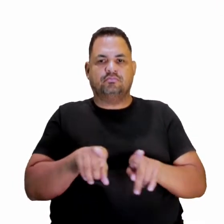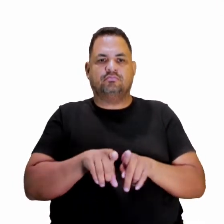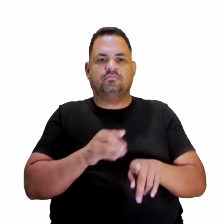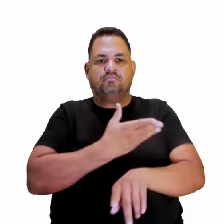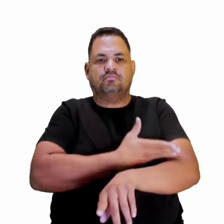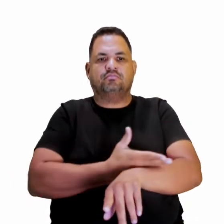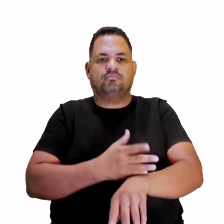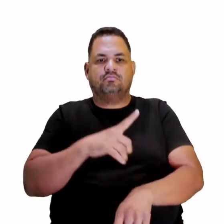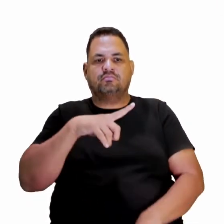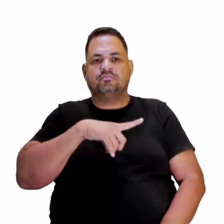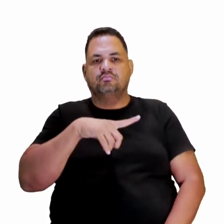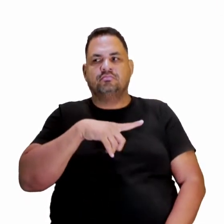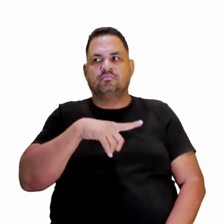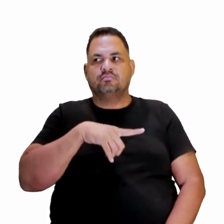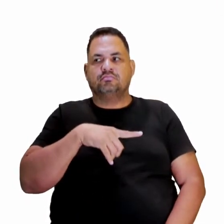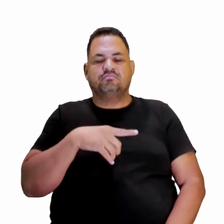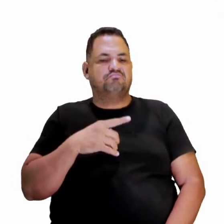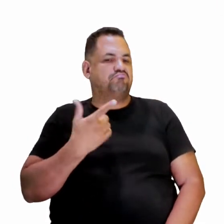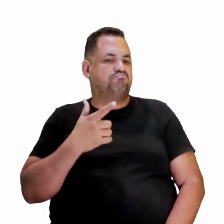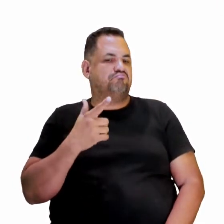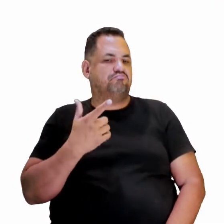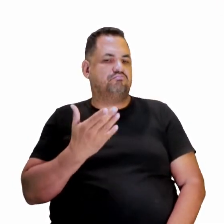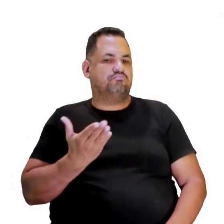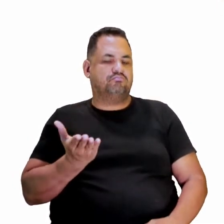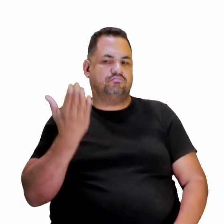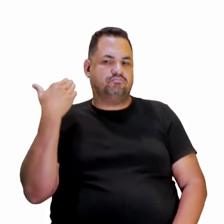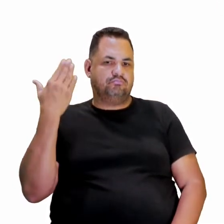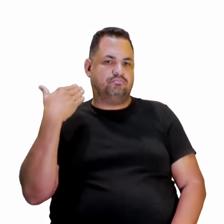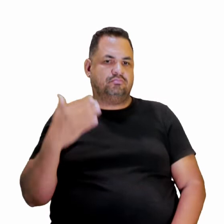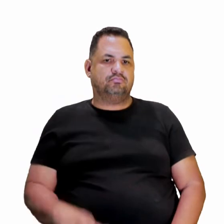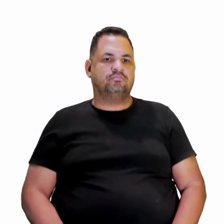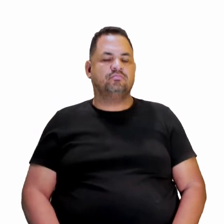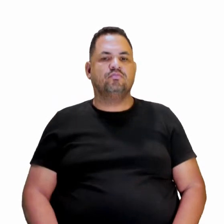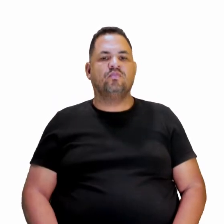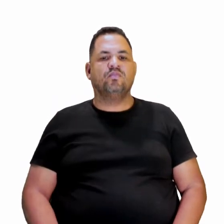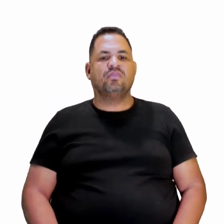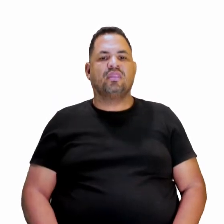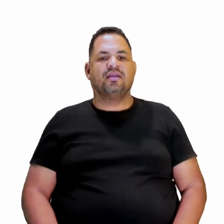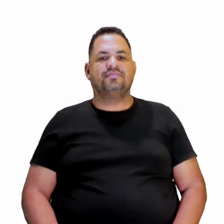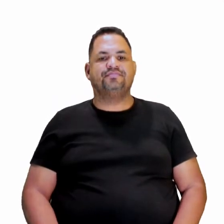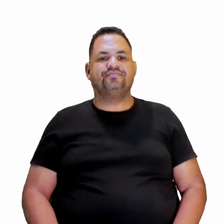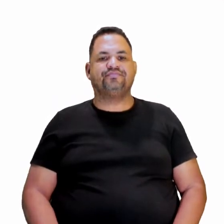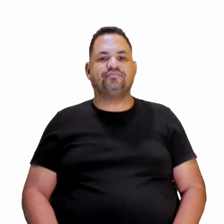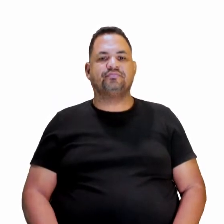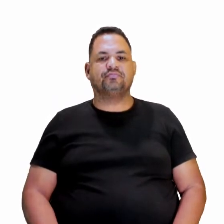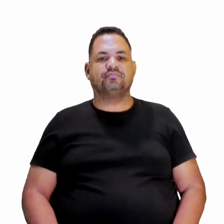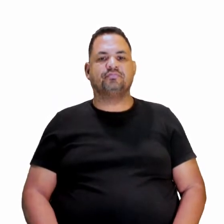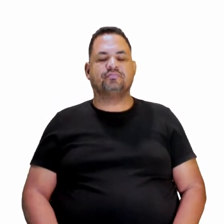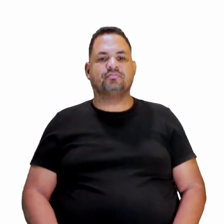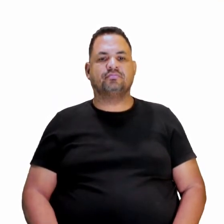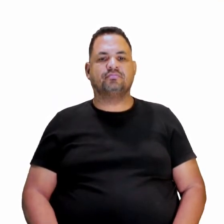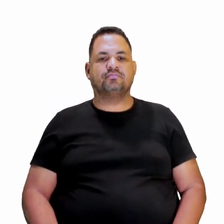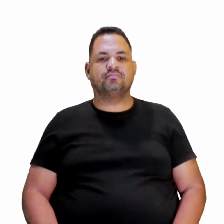e hábitos que existiam, mas não existem mais. Did you did you do your homework? Você fez a